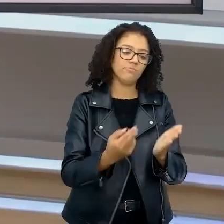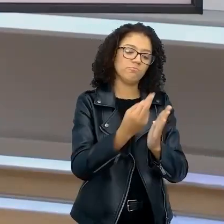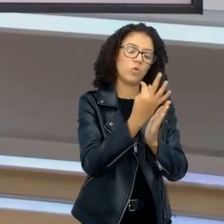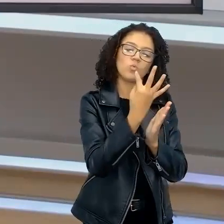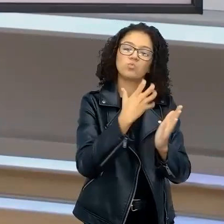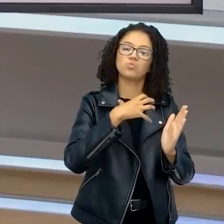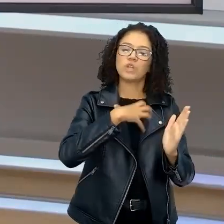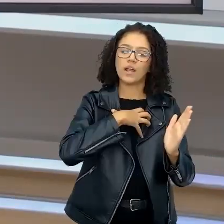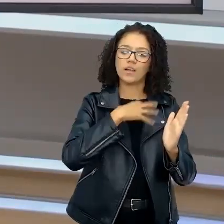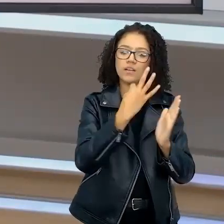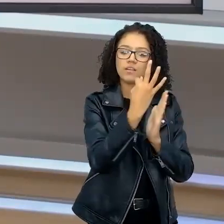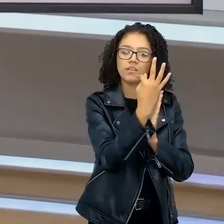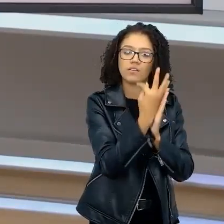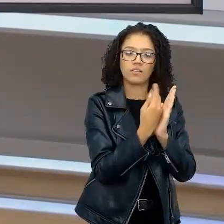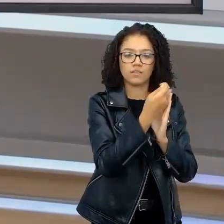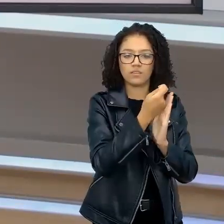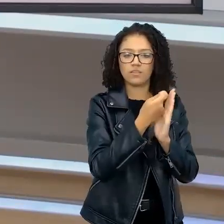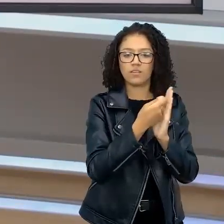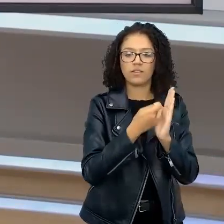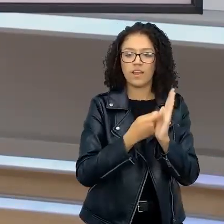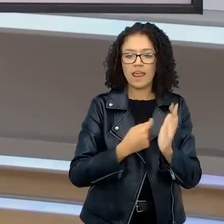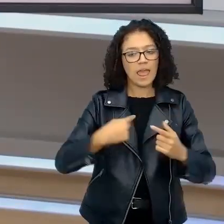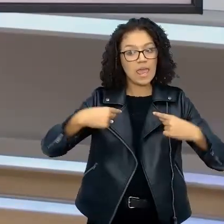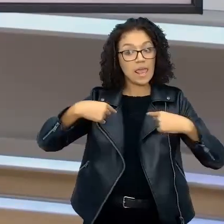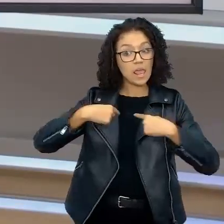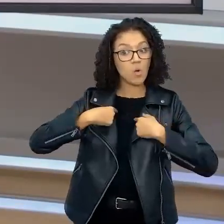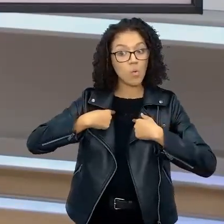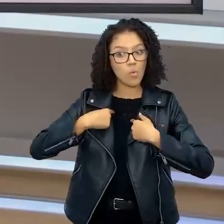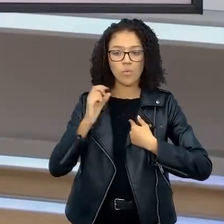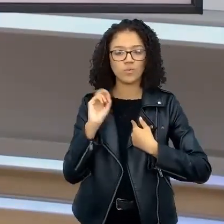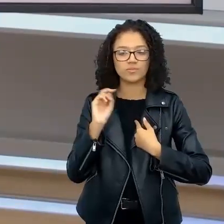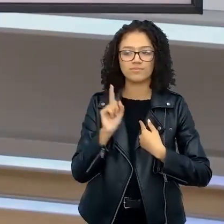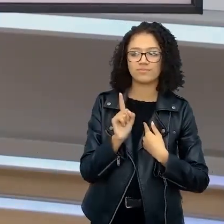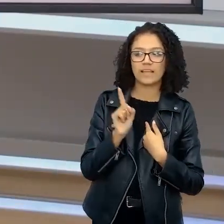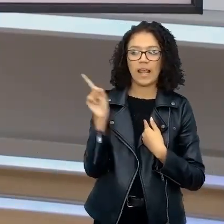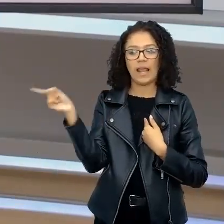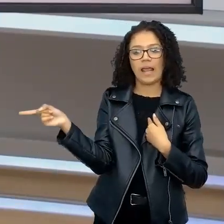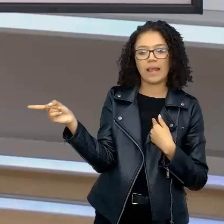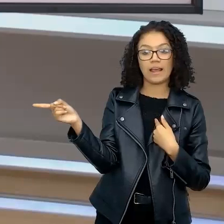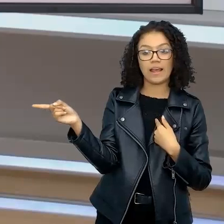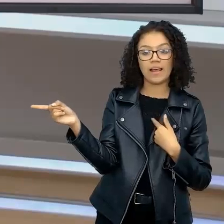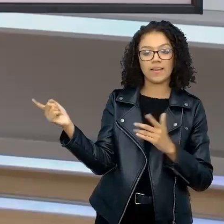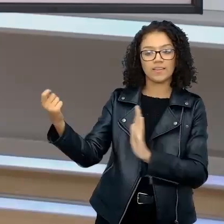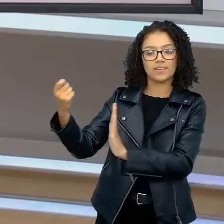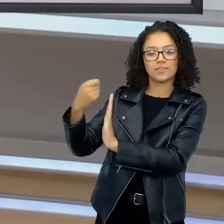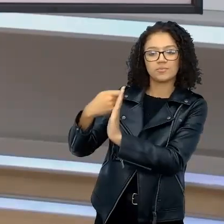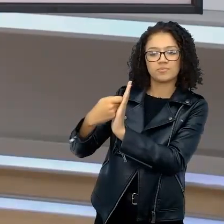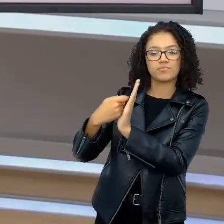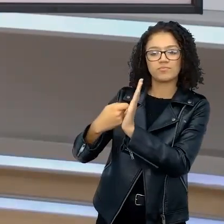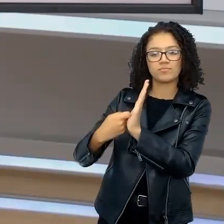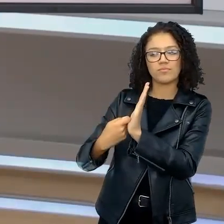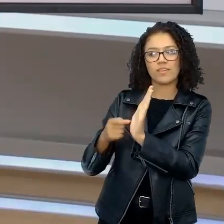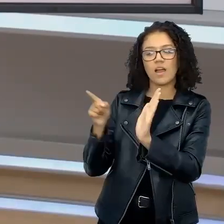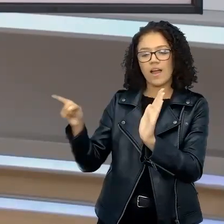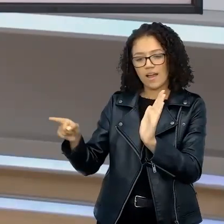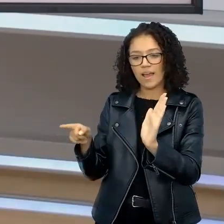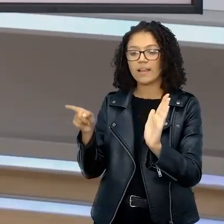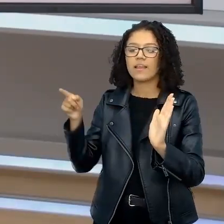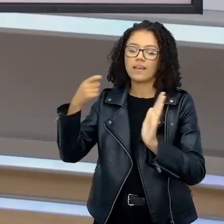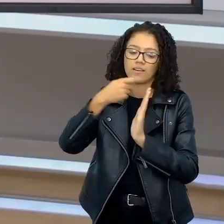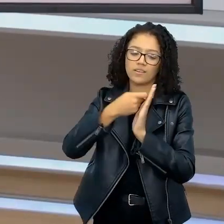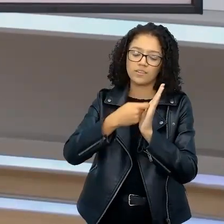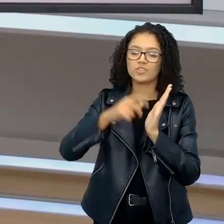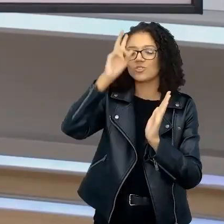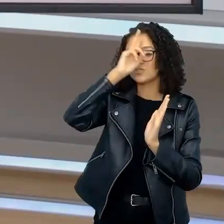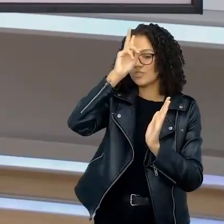né? Não na primeira pessoa, às vezes numa terceira pessoa, de que alguma situação de violência está acontecendo. Então, é importante